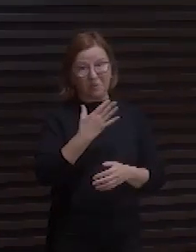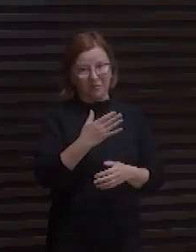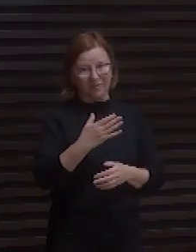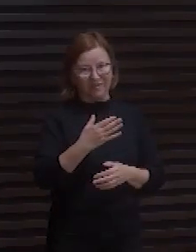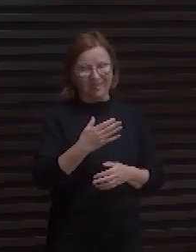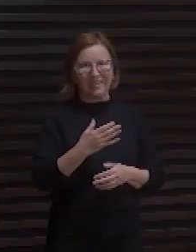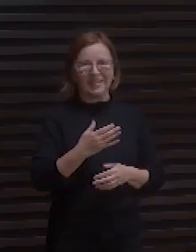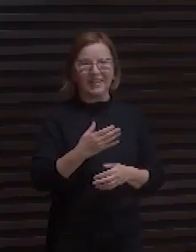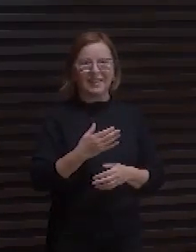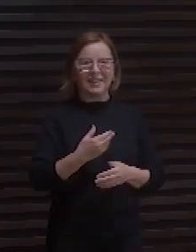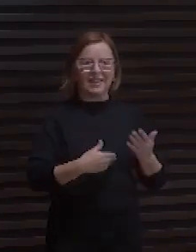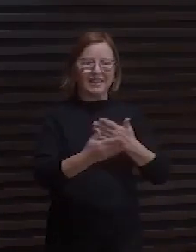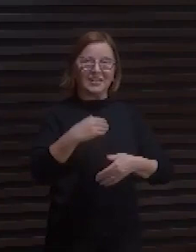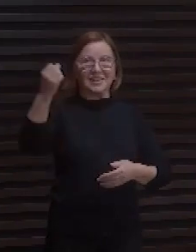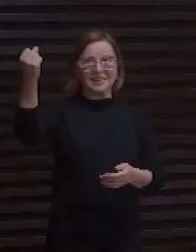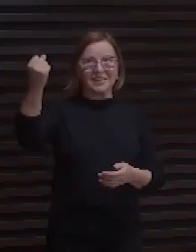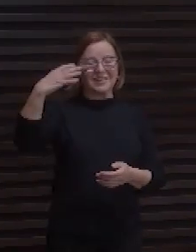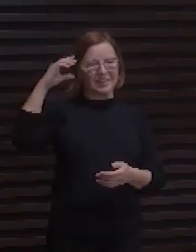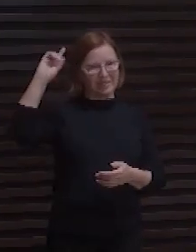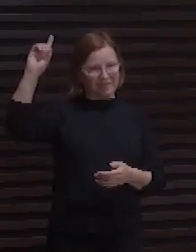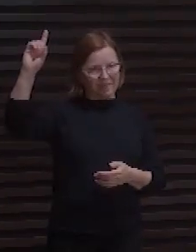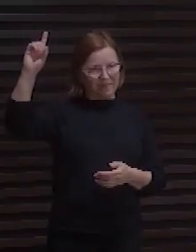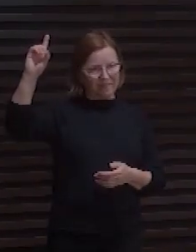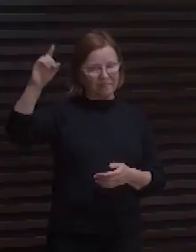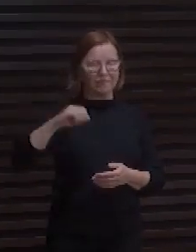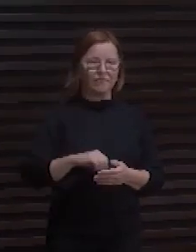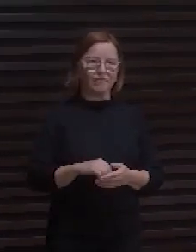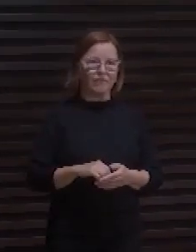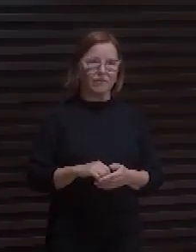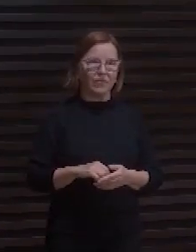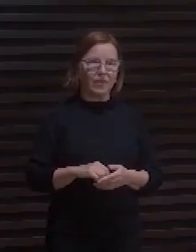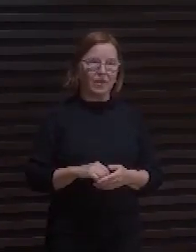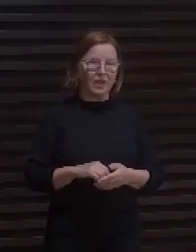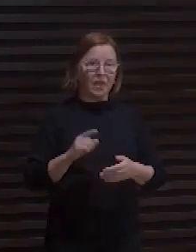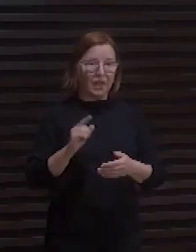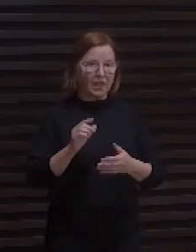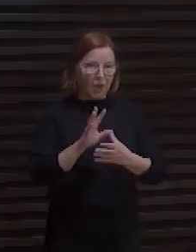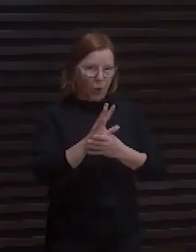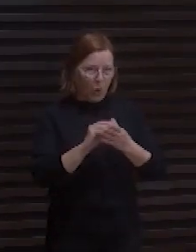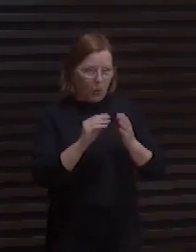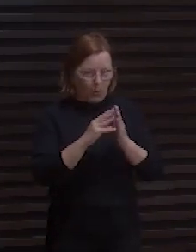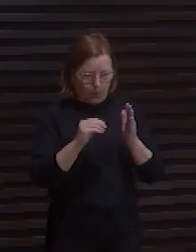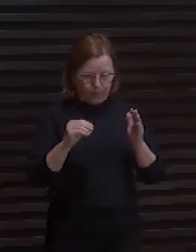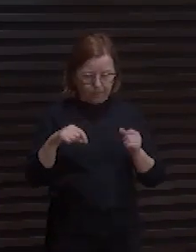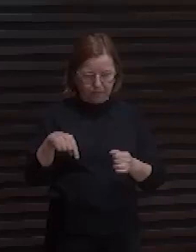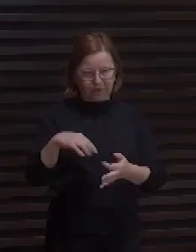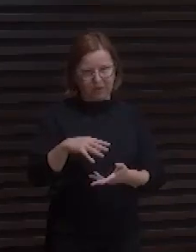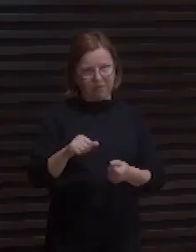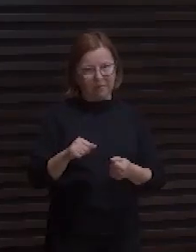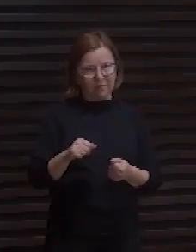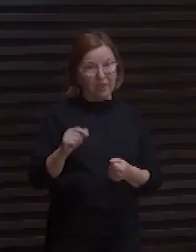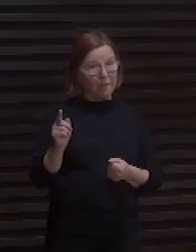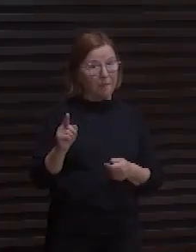Deus. A não conformação com este mundo ou presente século não acontece de forma automática na vida do